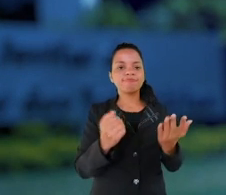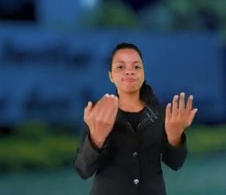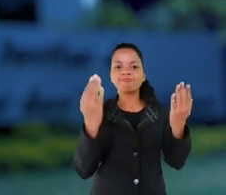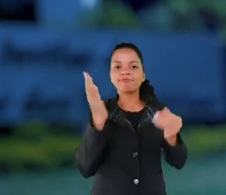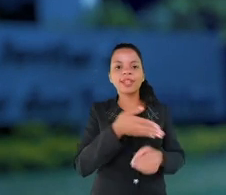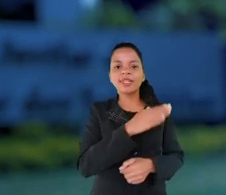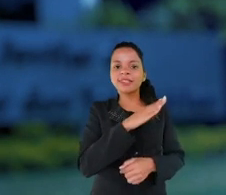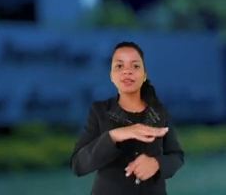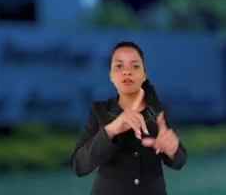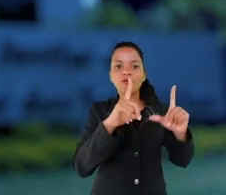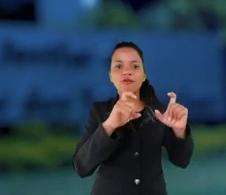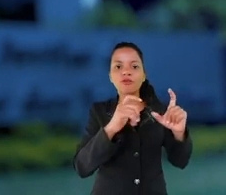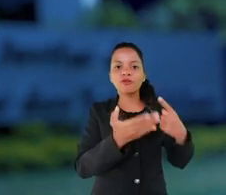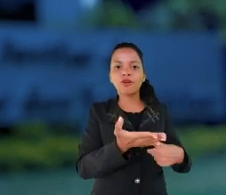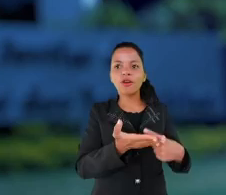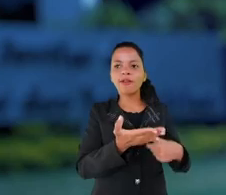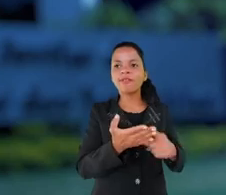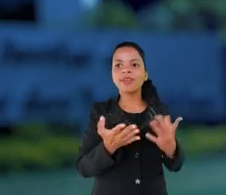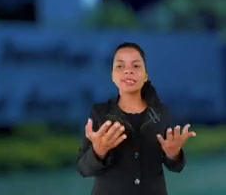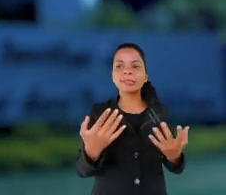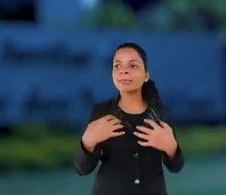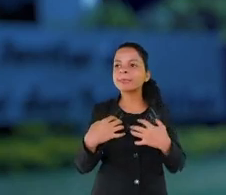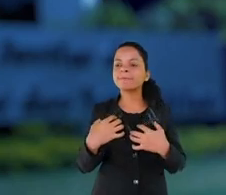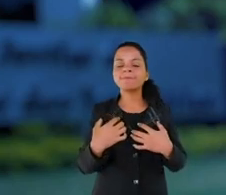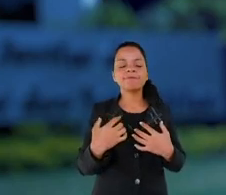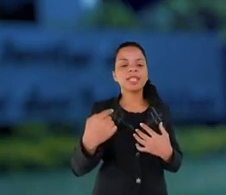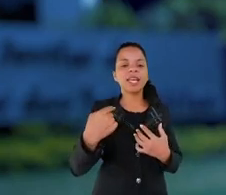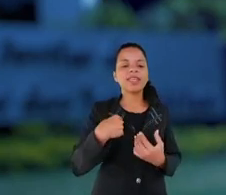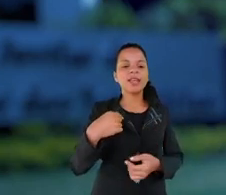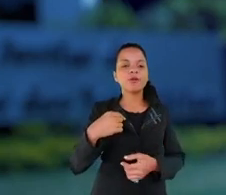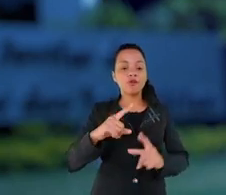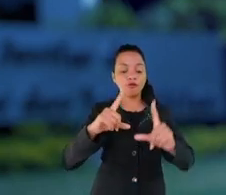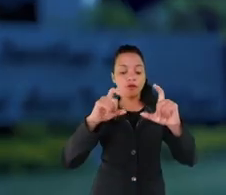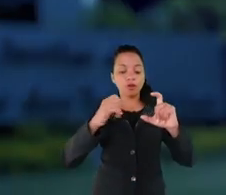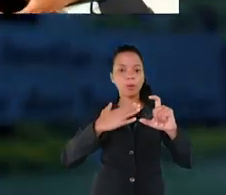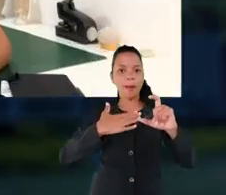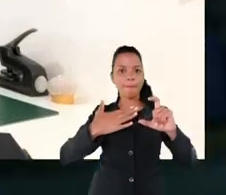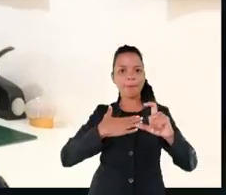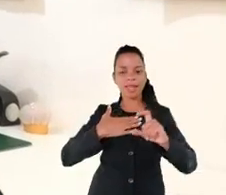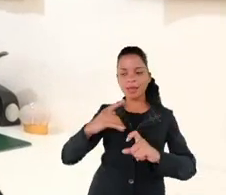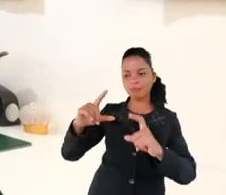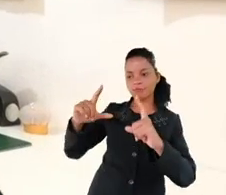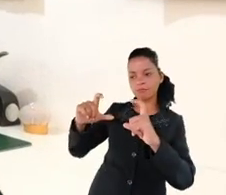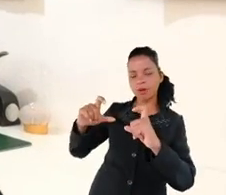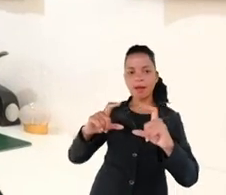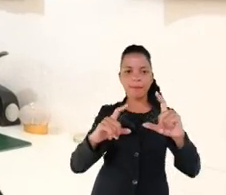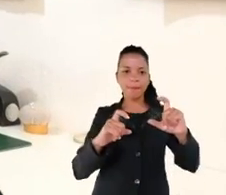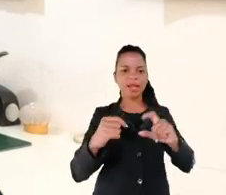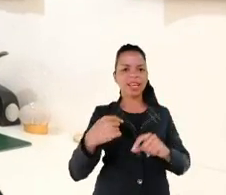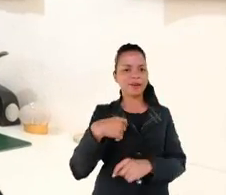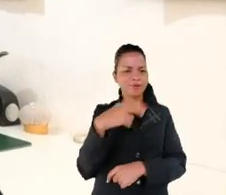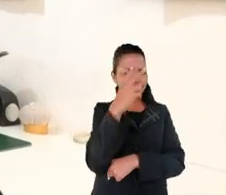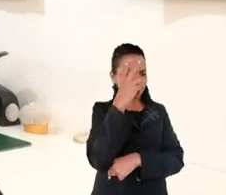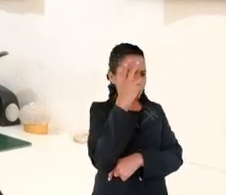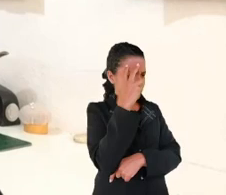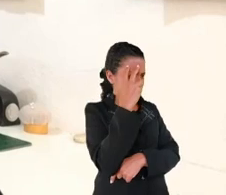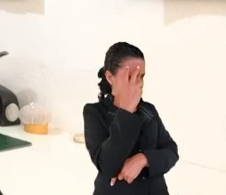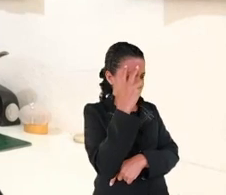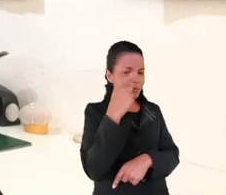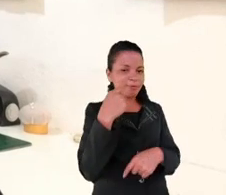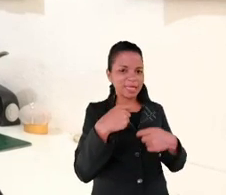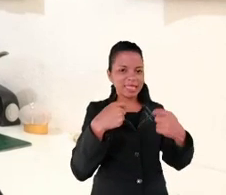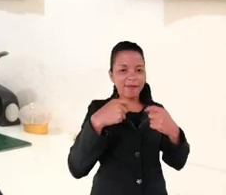me fotografar. Então eu me usava como modelo, e eu tenho muita vergonha assim de câmera, então eu me maquiava de um jeito, eu